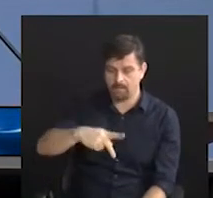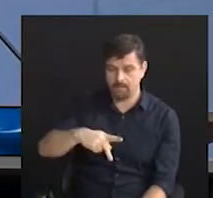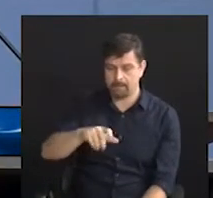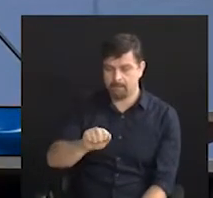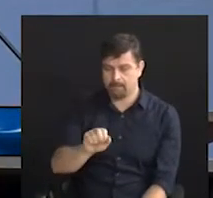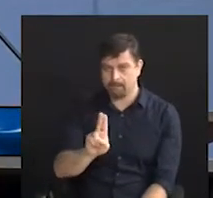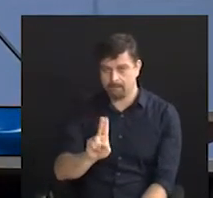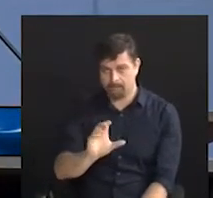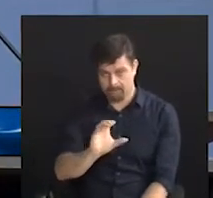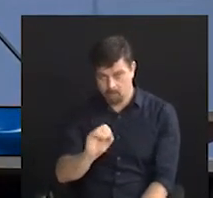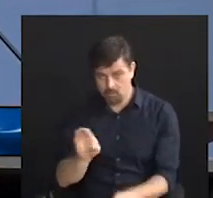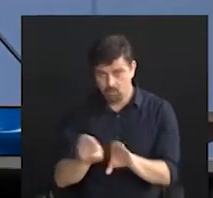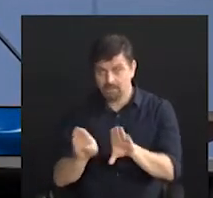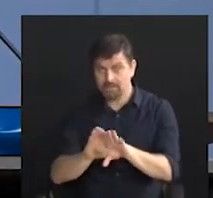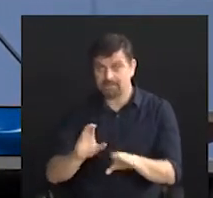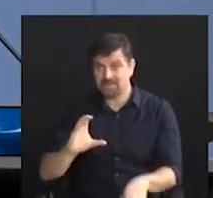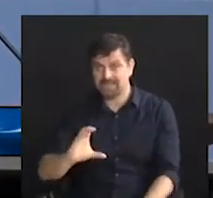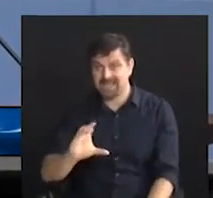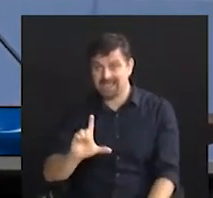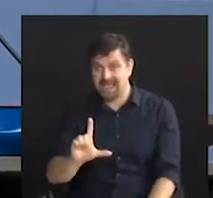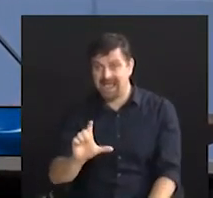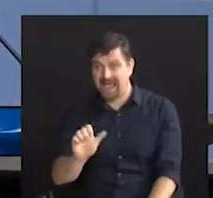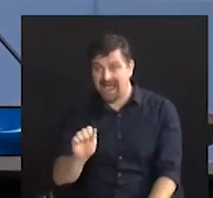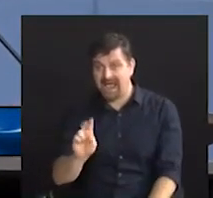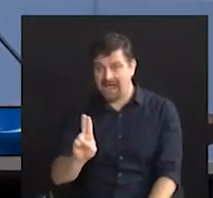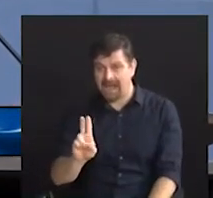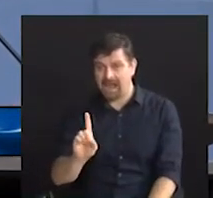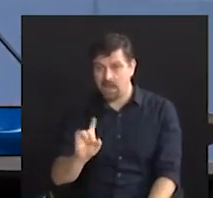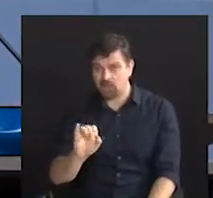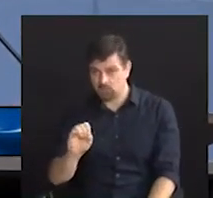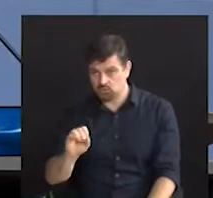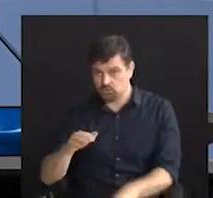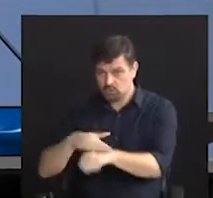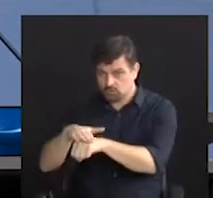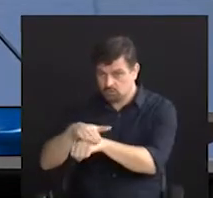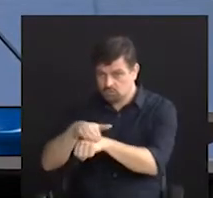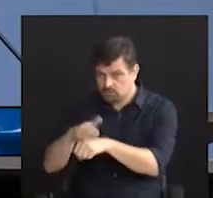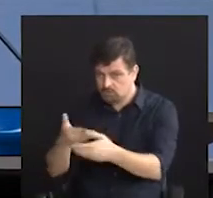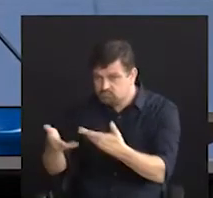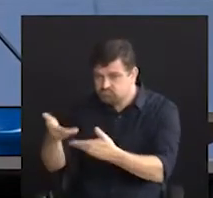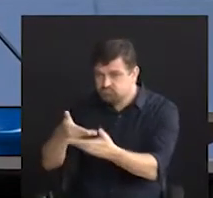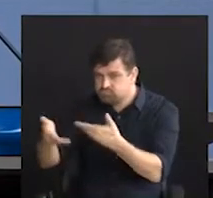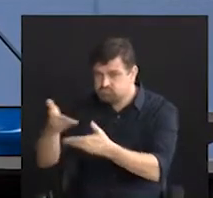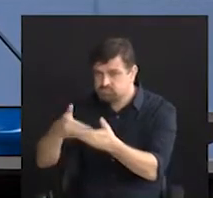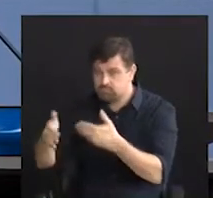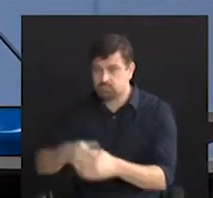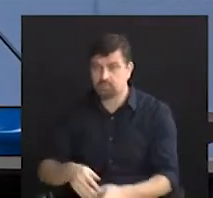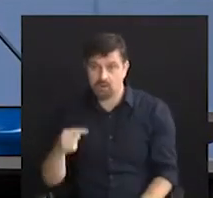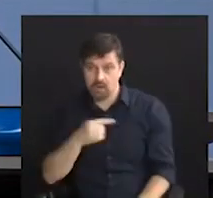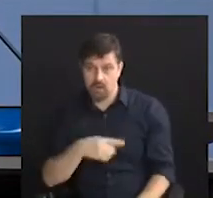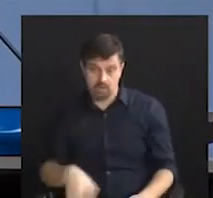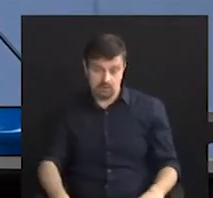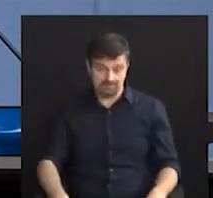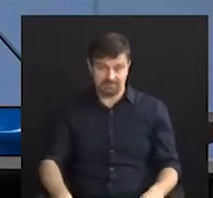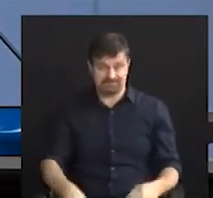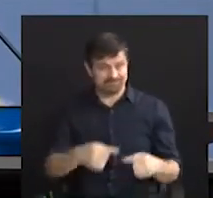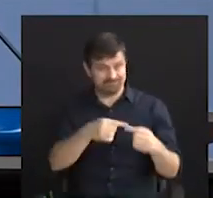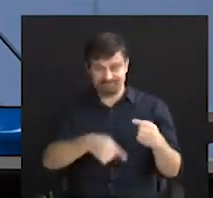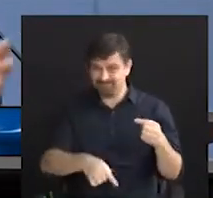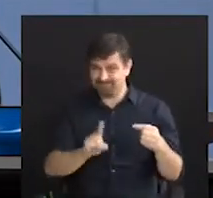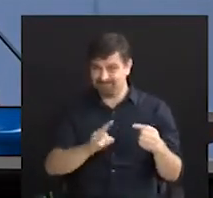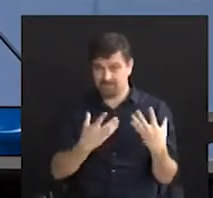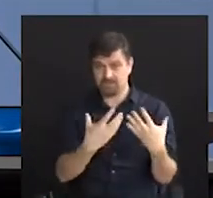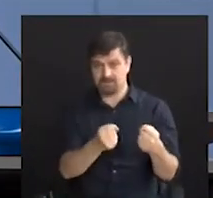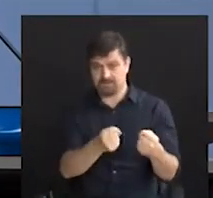educadores que conversaram comigo. Na Comissão de Educação, essas emendas foram rejeitadas com o compromisso